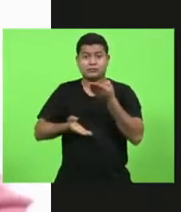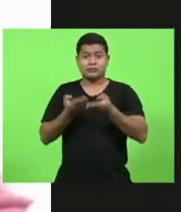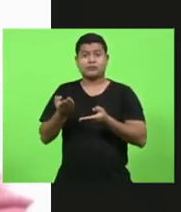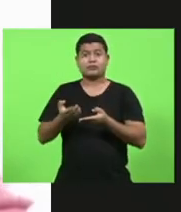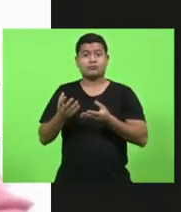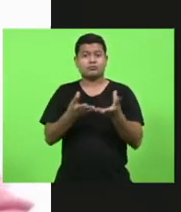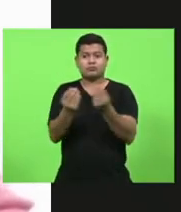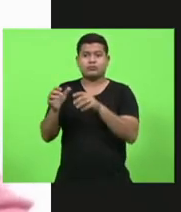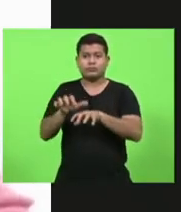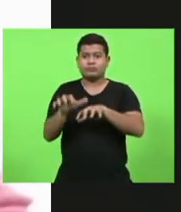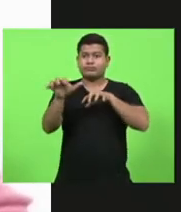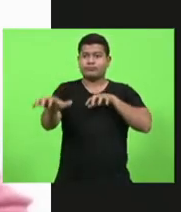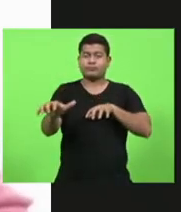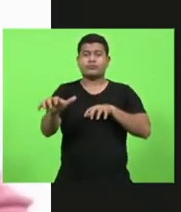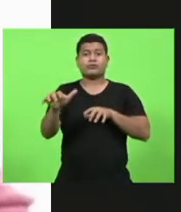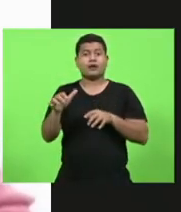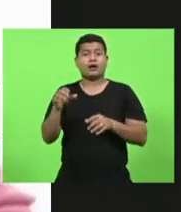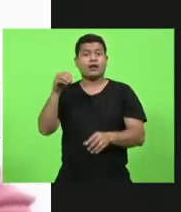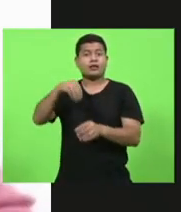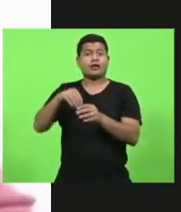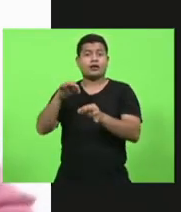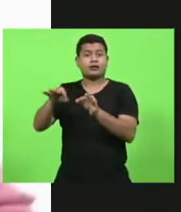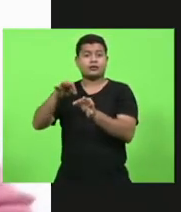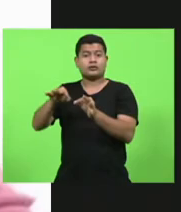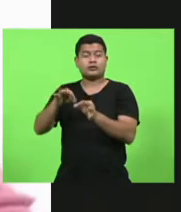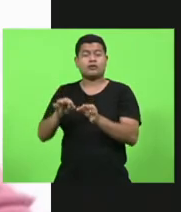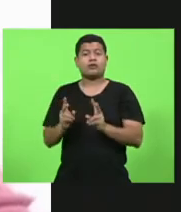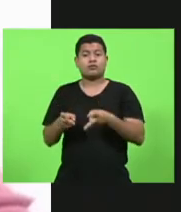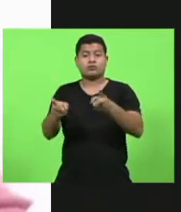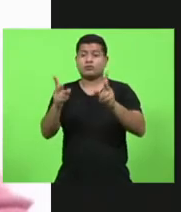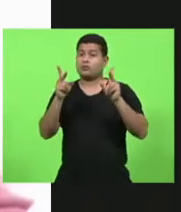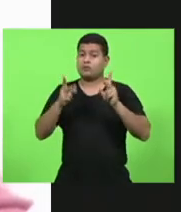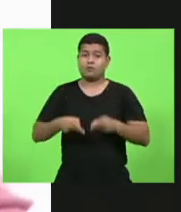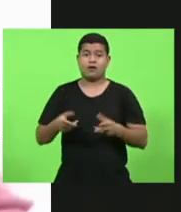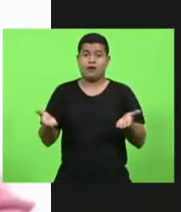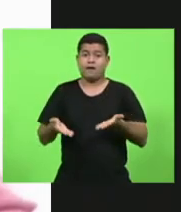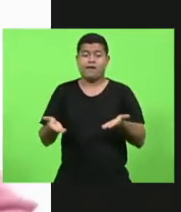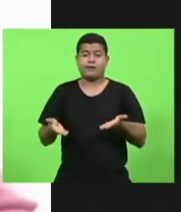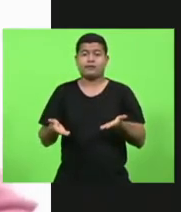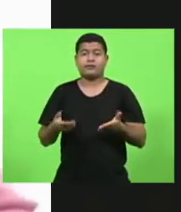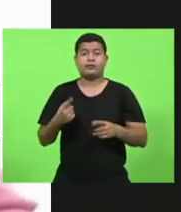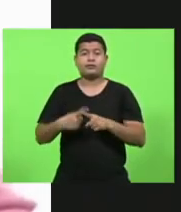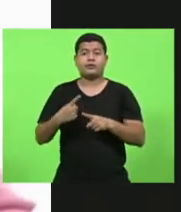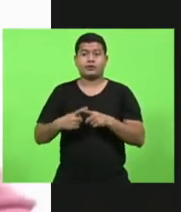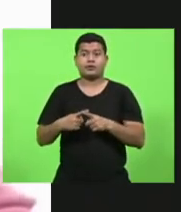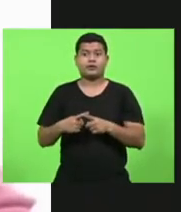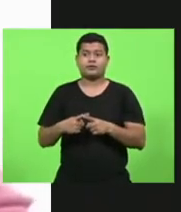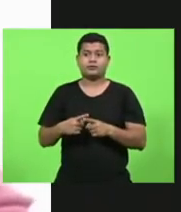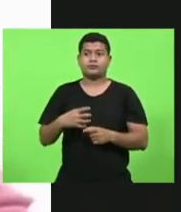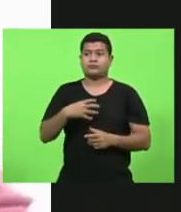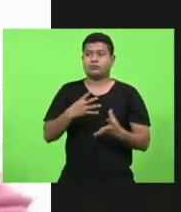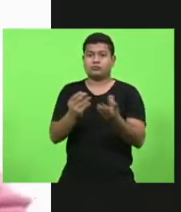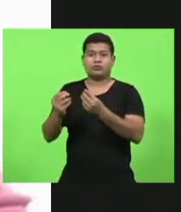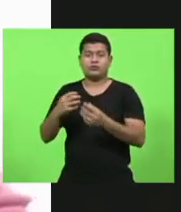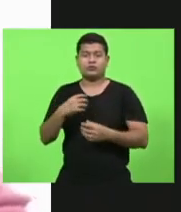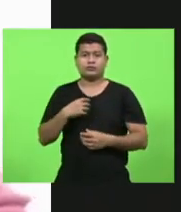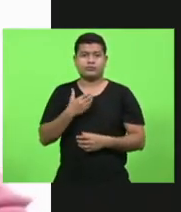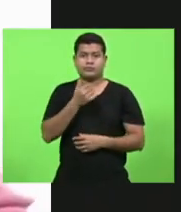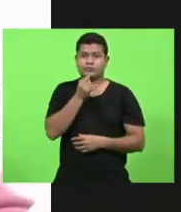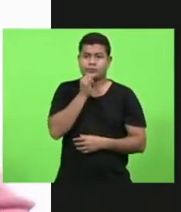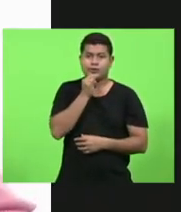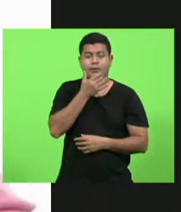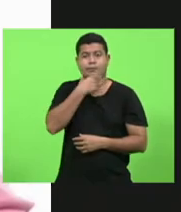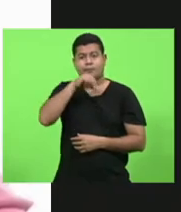nas instituições continuam sendo realizados assim, devido à insegurança que os pais têm de encaminhar seus filhos